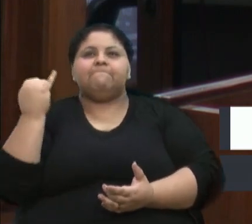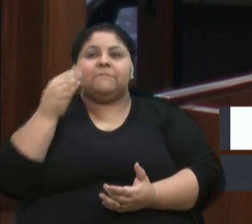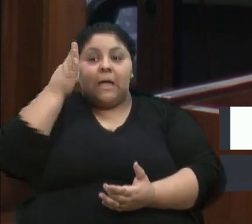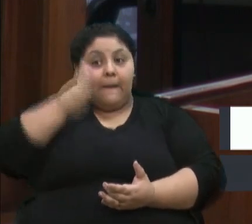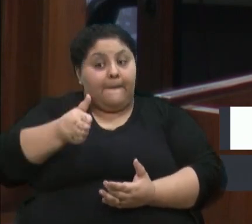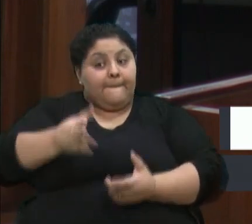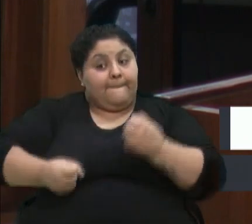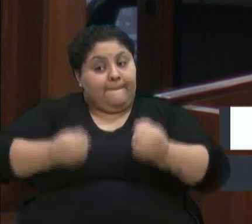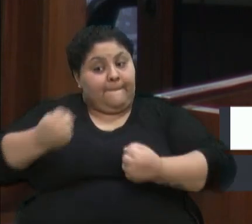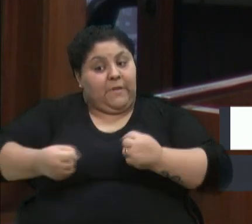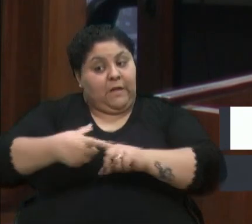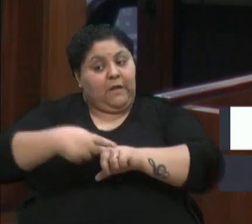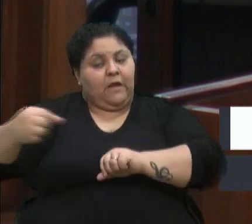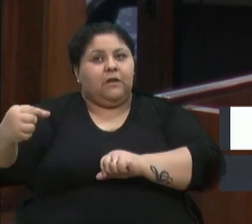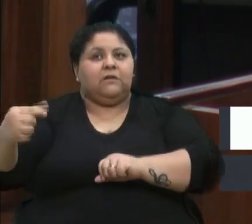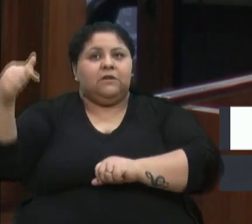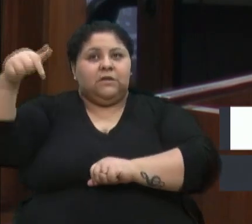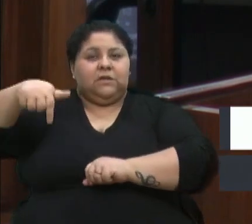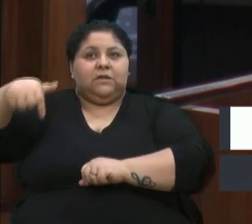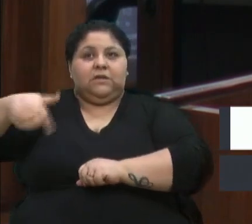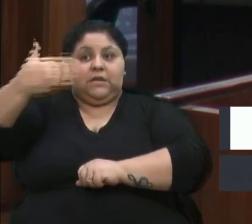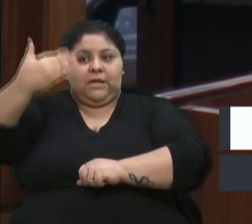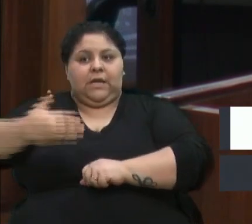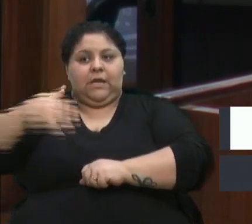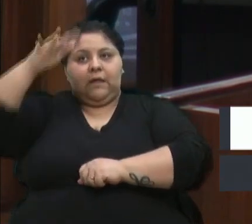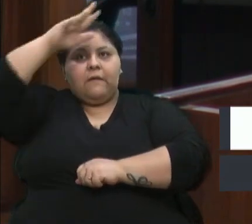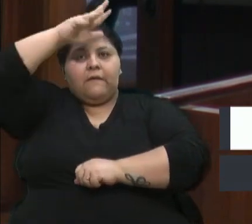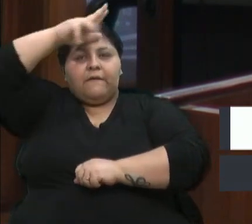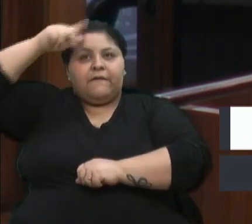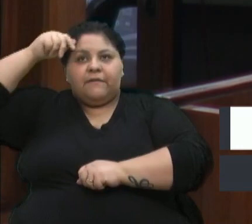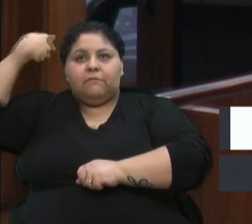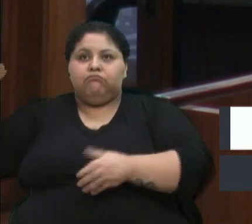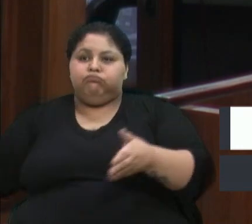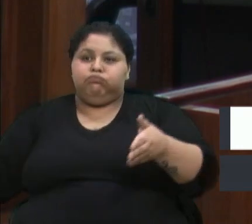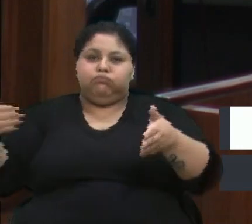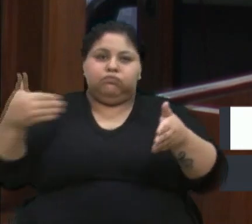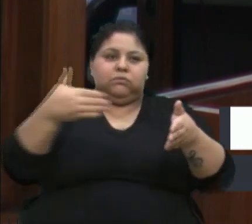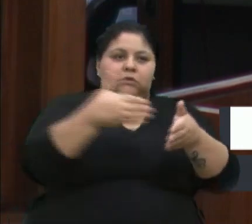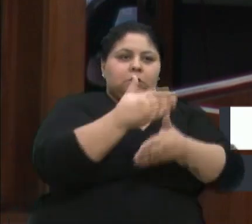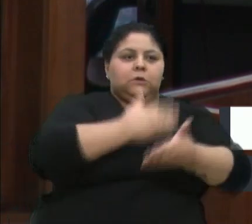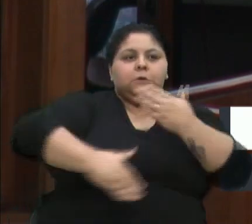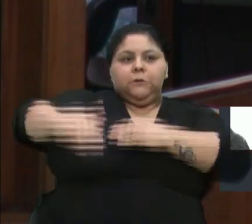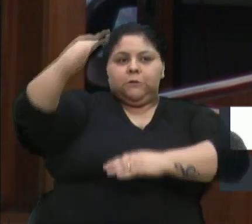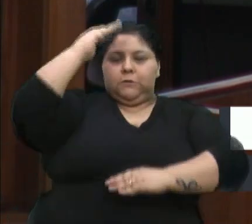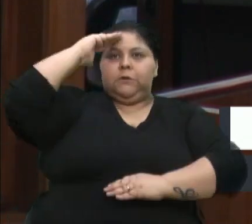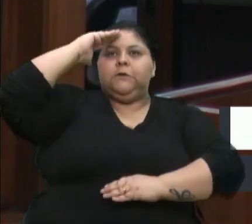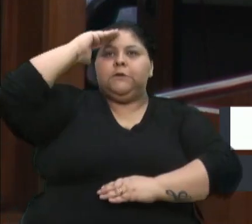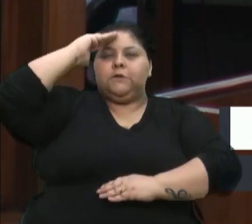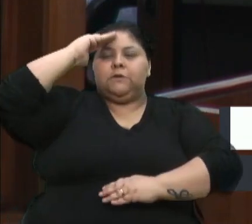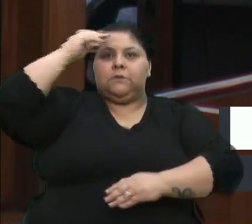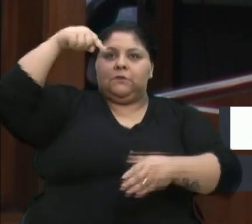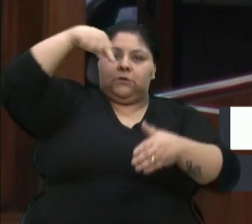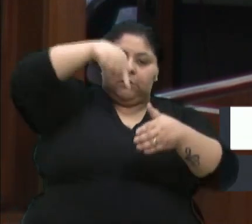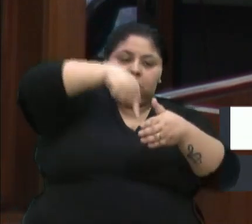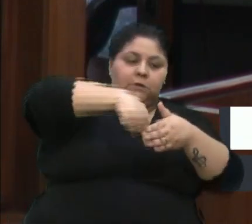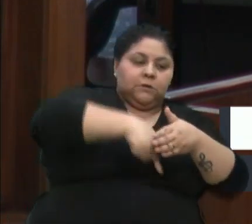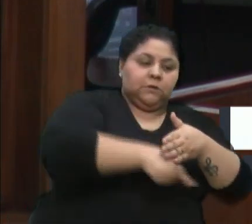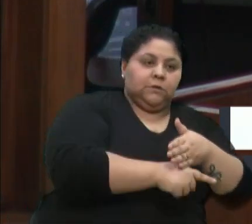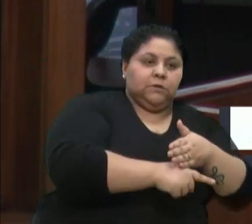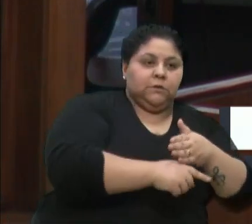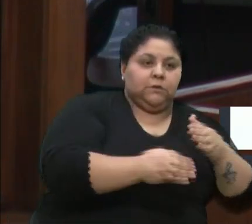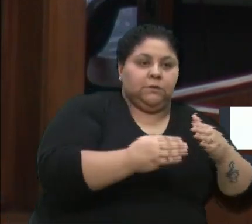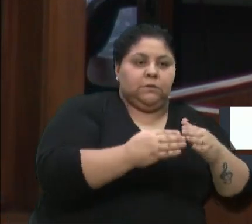maratona ela saía aqui da frente da prefeitura, ela ia até o Monumento ao Imigrante, descia até São